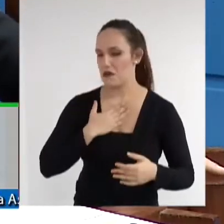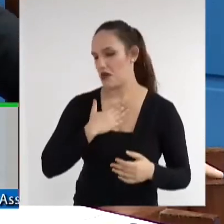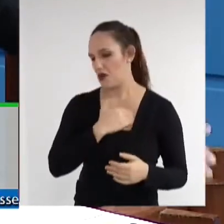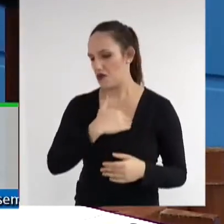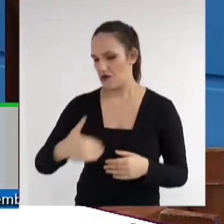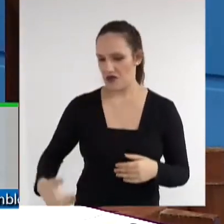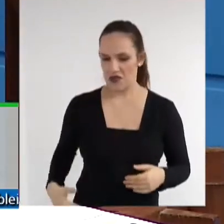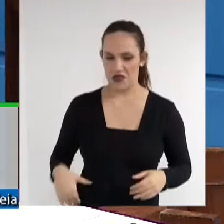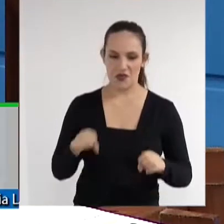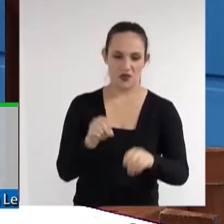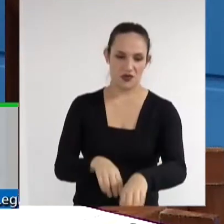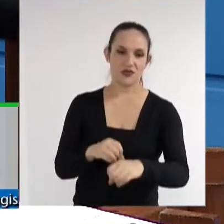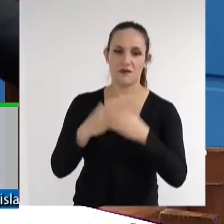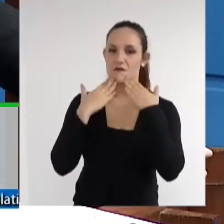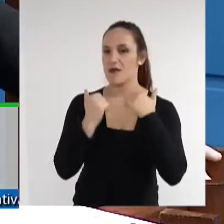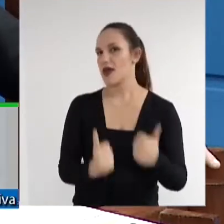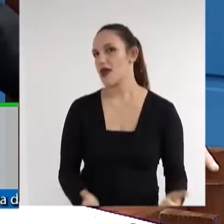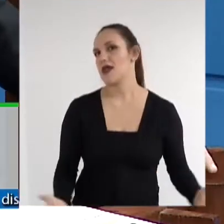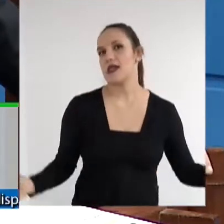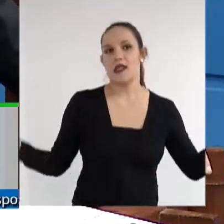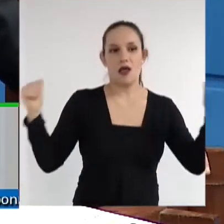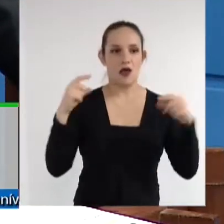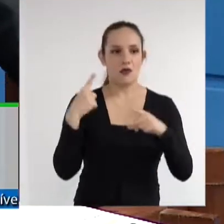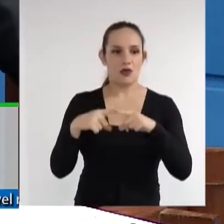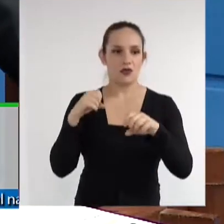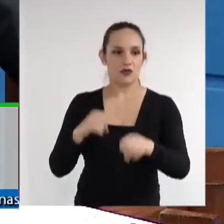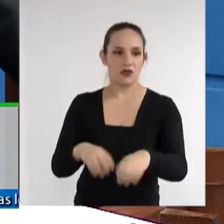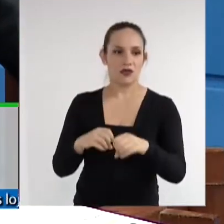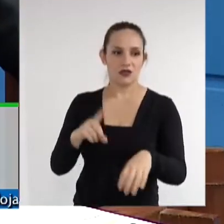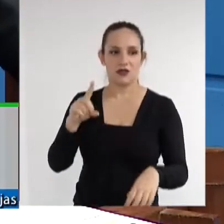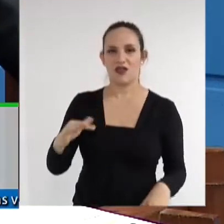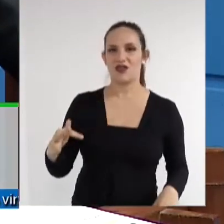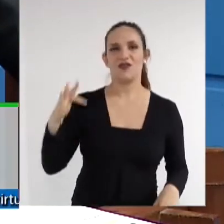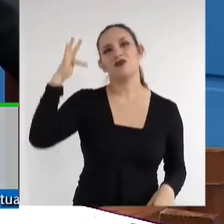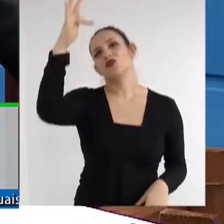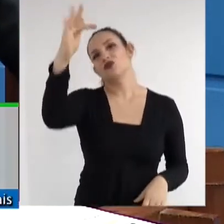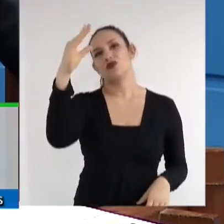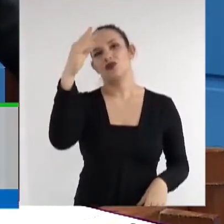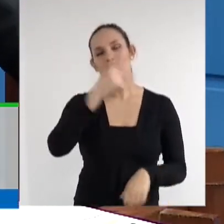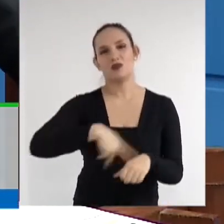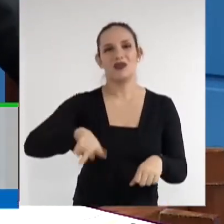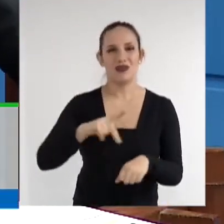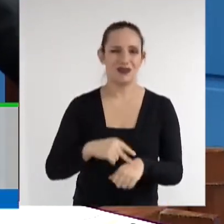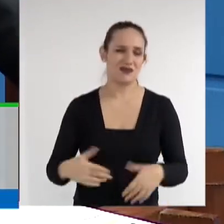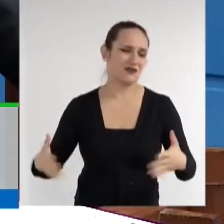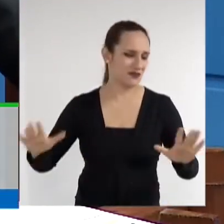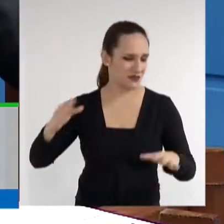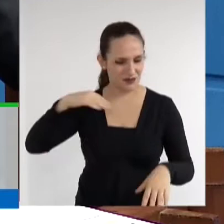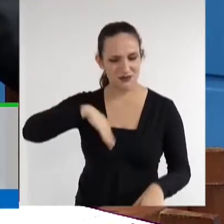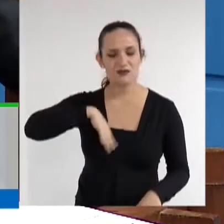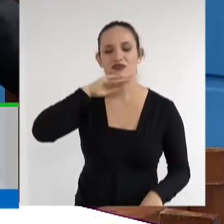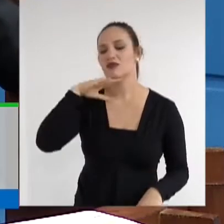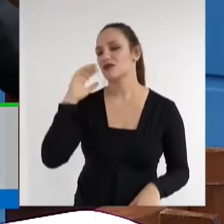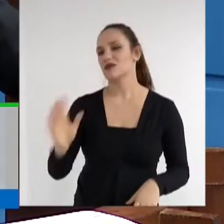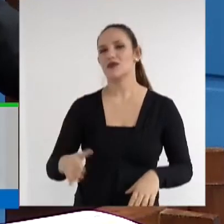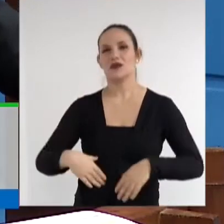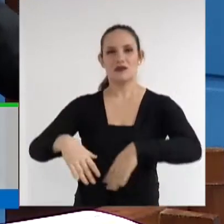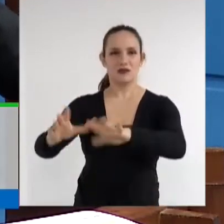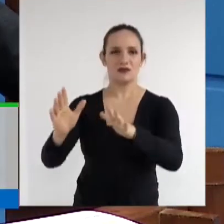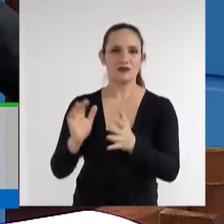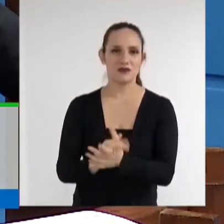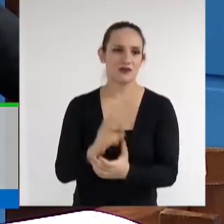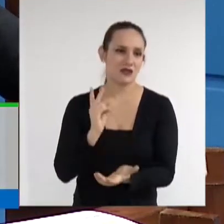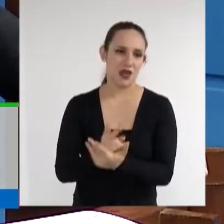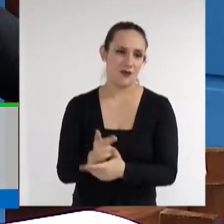vai melhorar, porque a educação é o futuro do país. A gente está cansado de ouvir isso, né? Campanha eleitoral é isso que a